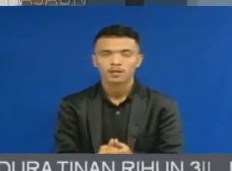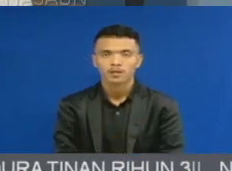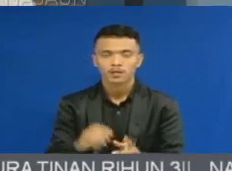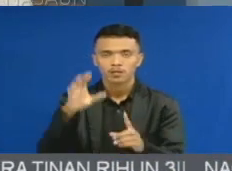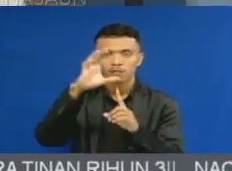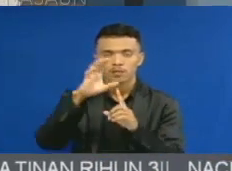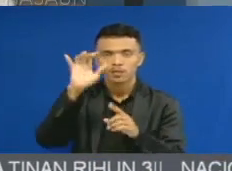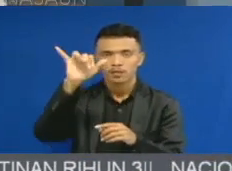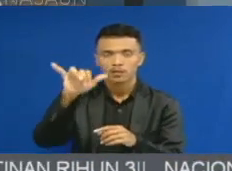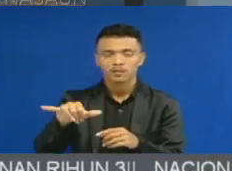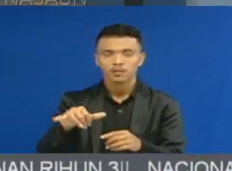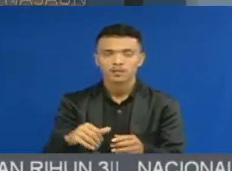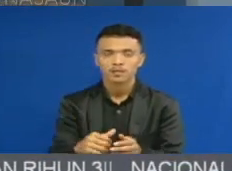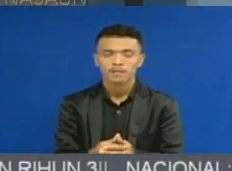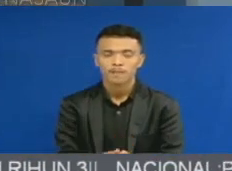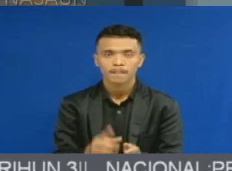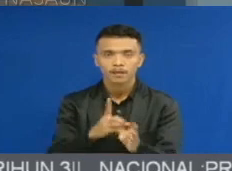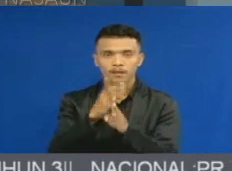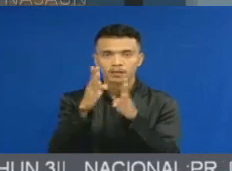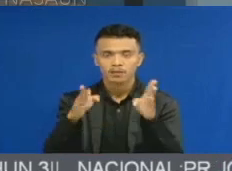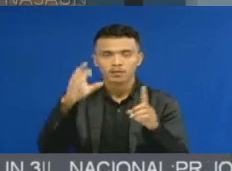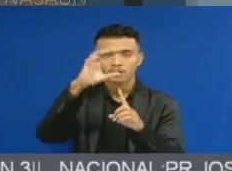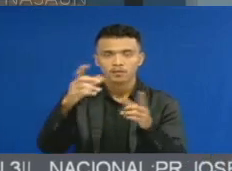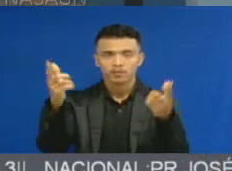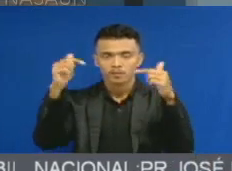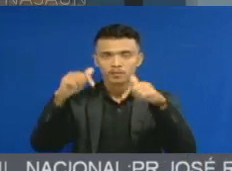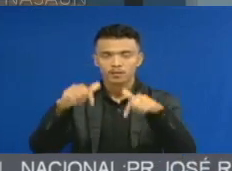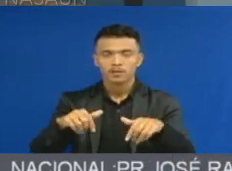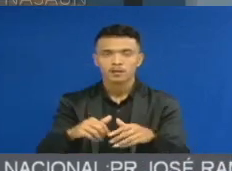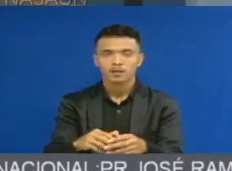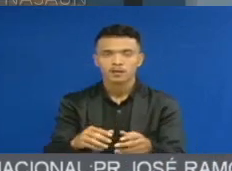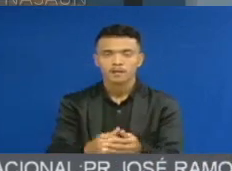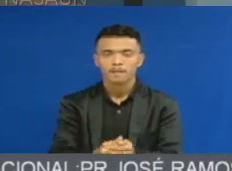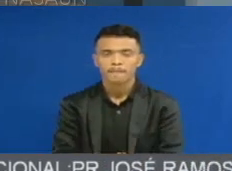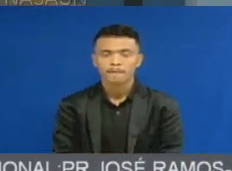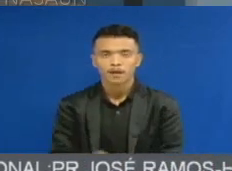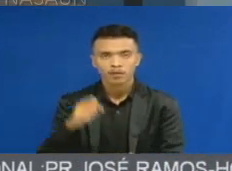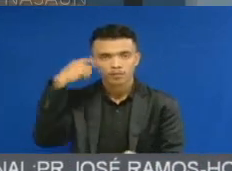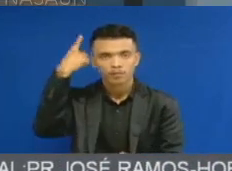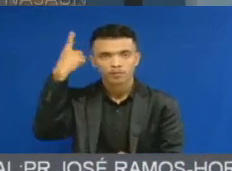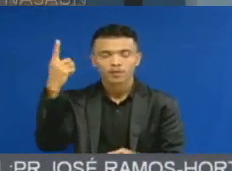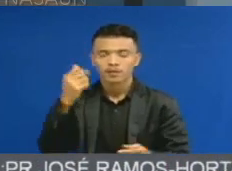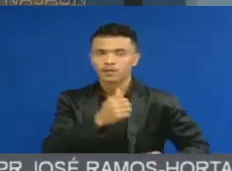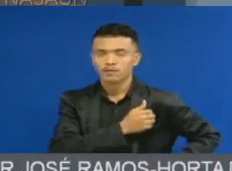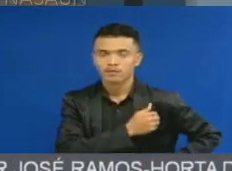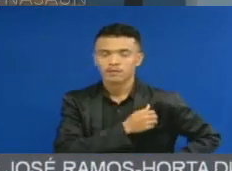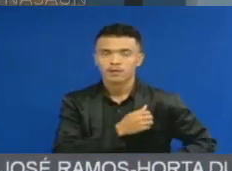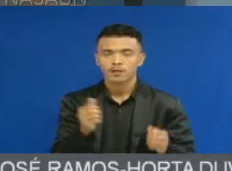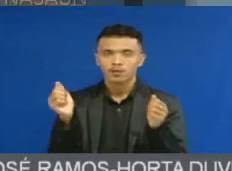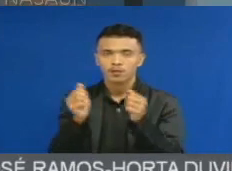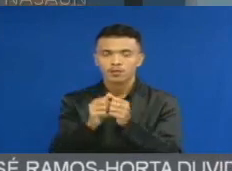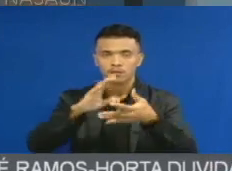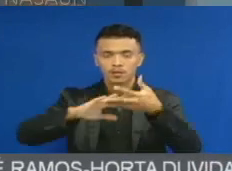comandante sirvo bot sir generais, brigadeiro generais sir tunto mai carai. Atu belo conscientemente compreende kata FFDTL ne mais honi ne